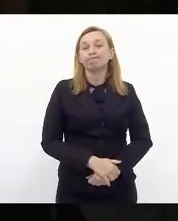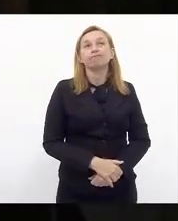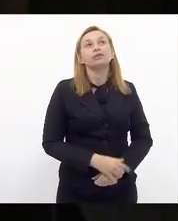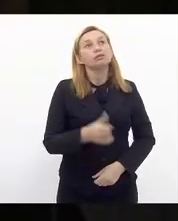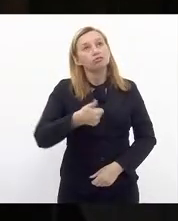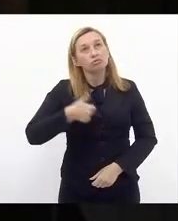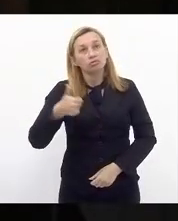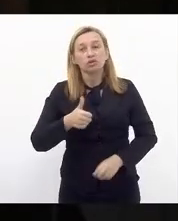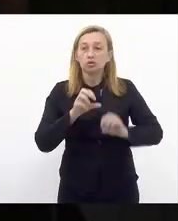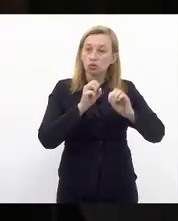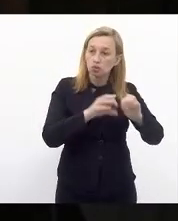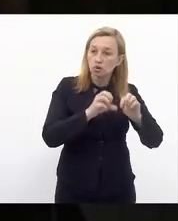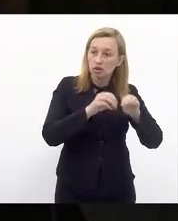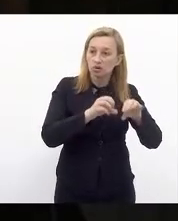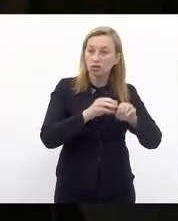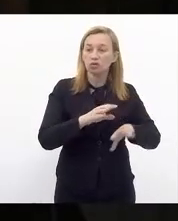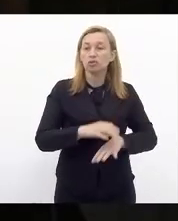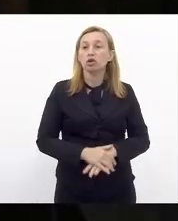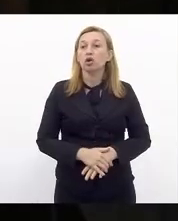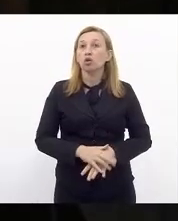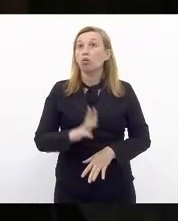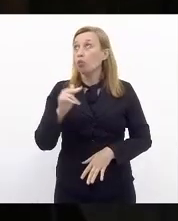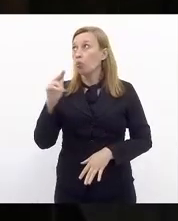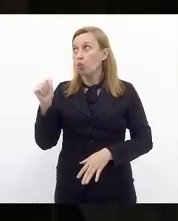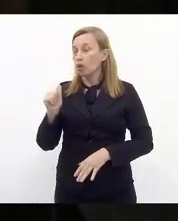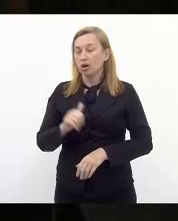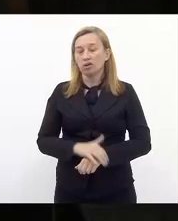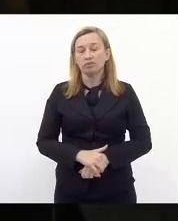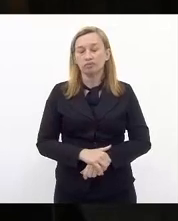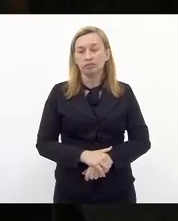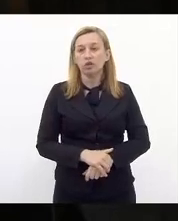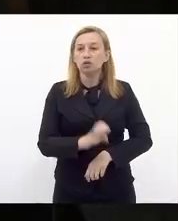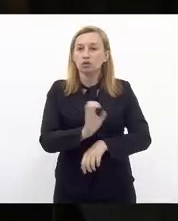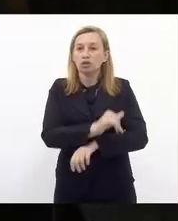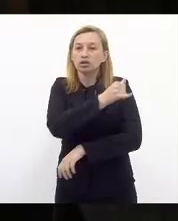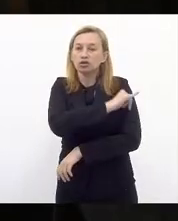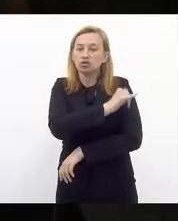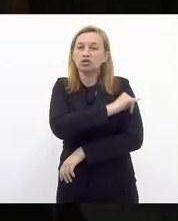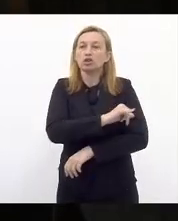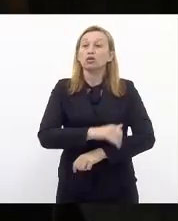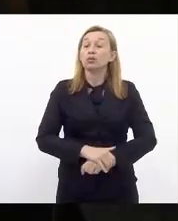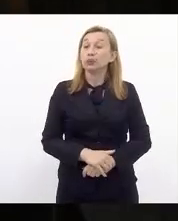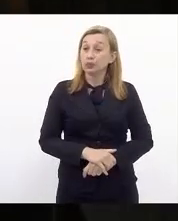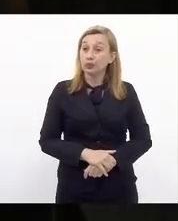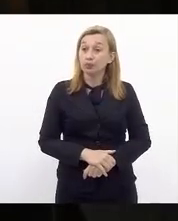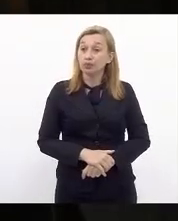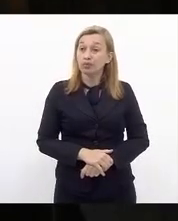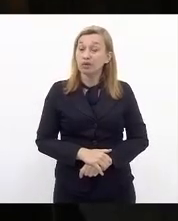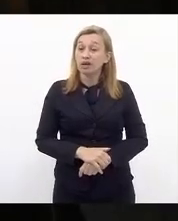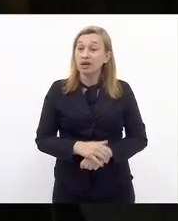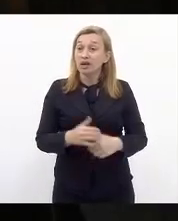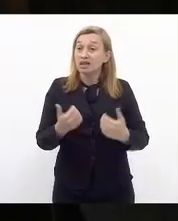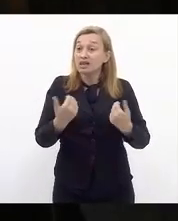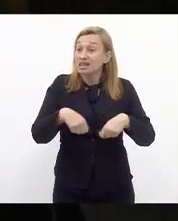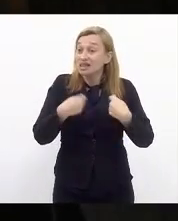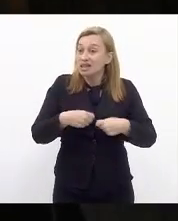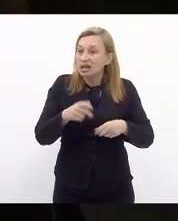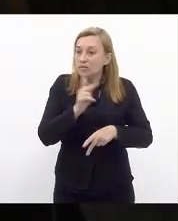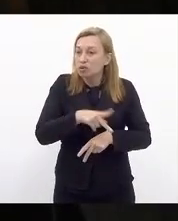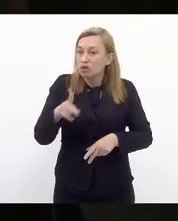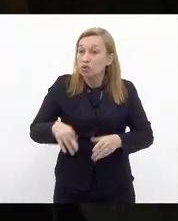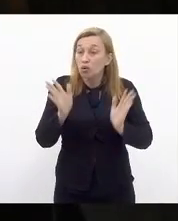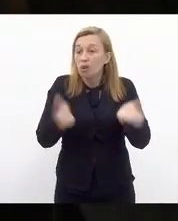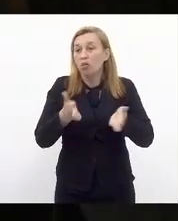o primeiro com relação à educação a gente nunca teve no estado do Rio de Janeiro na história recente uma carência de professores tão